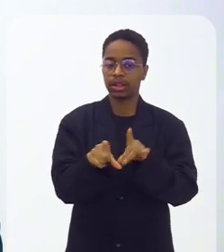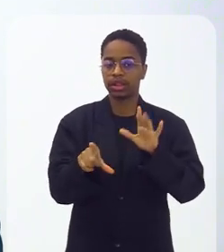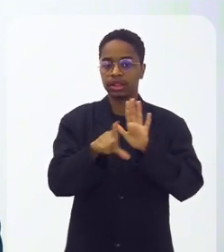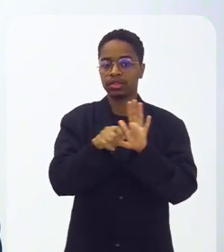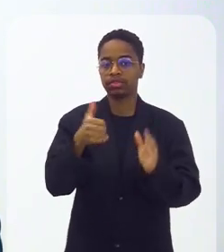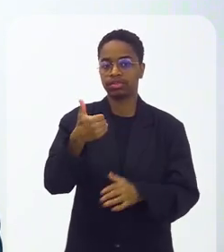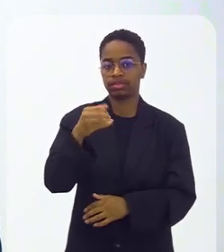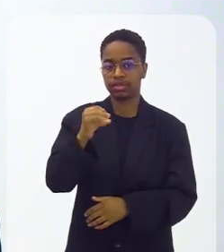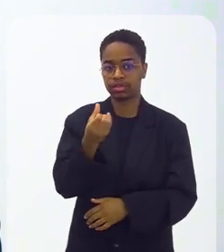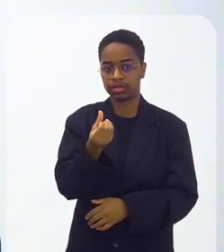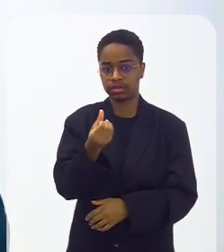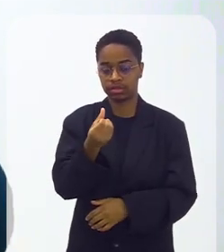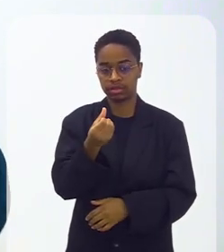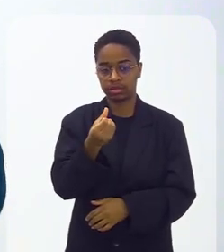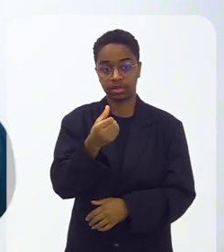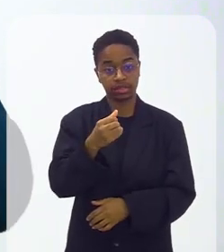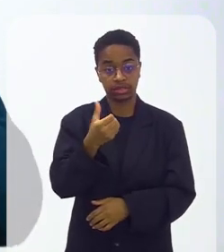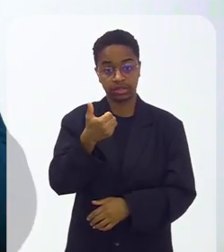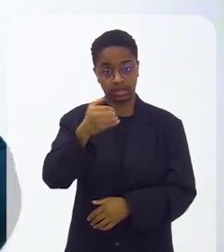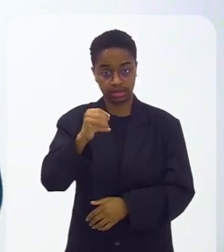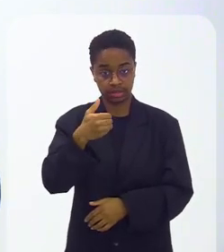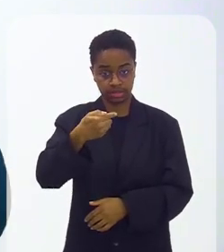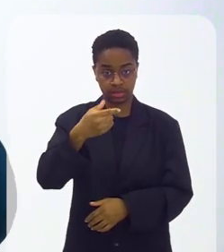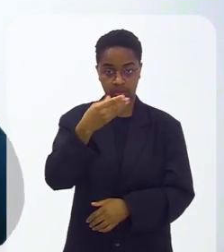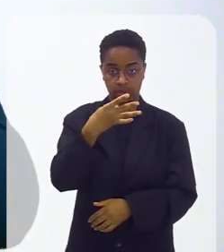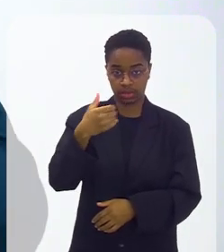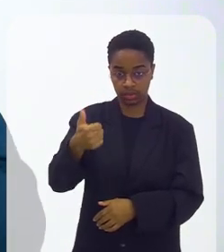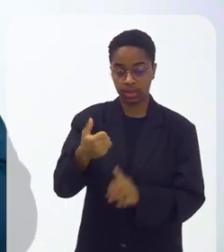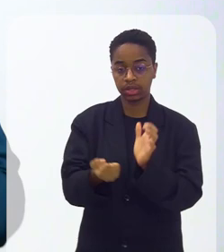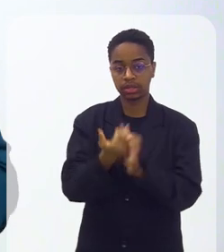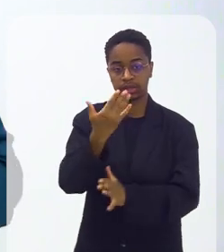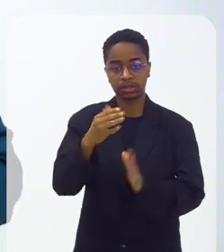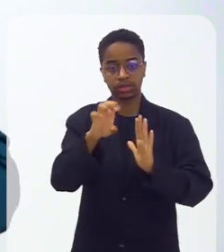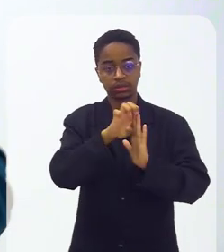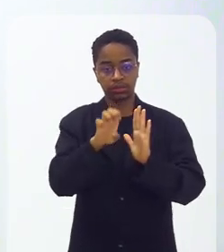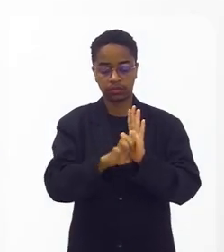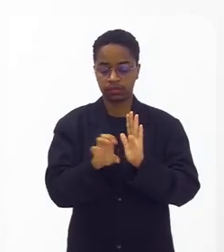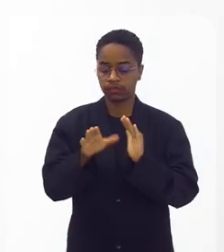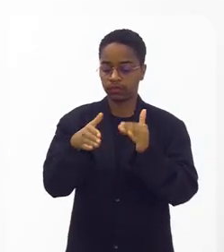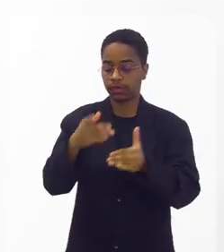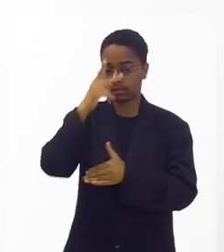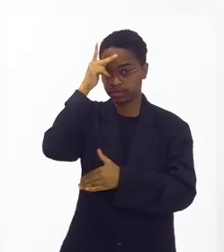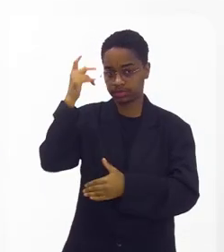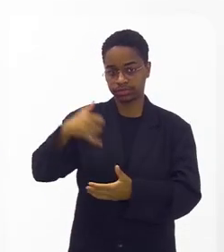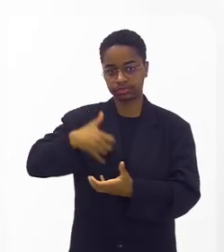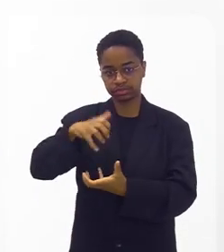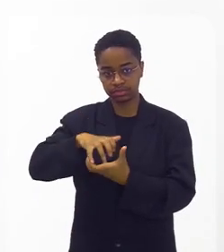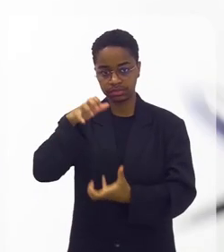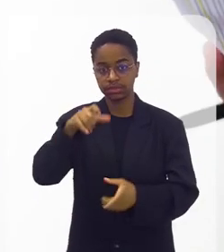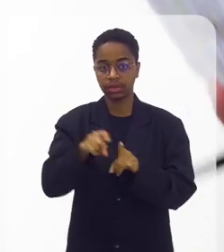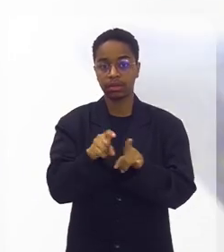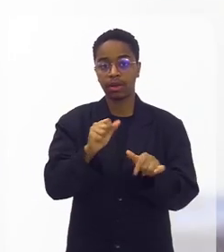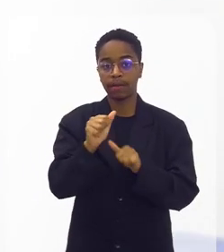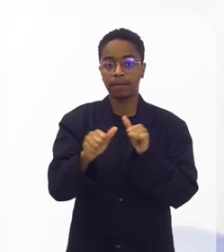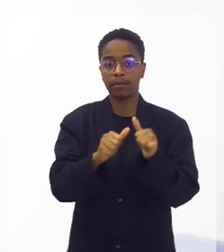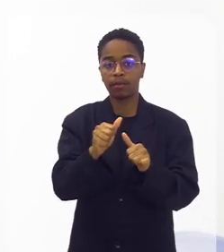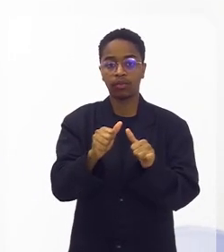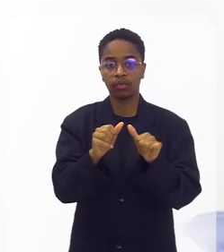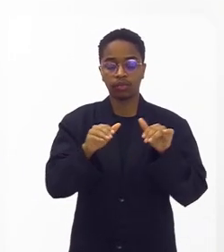Lei 10.741, que institui o Estatuto da Pessoa Idosa e traz essa